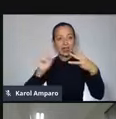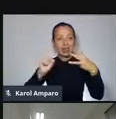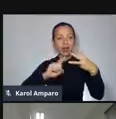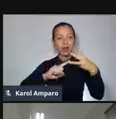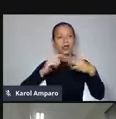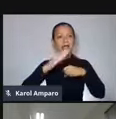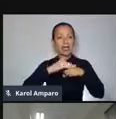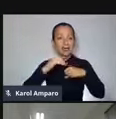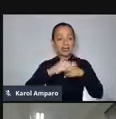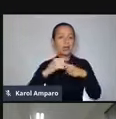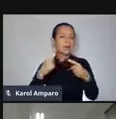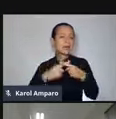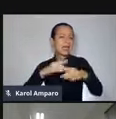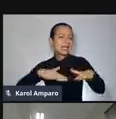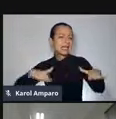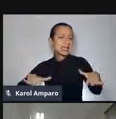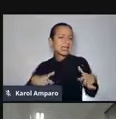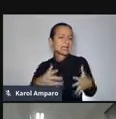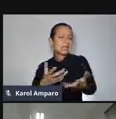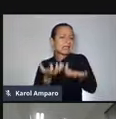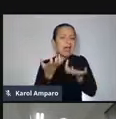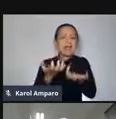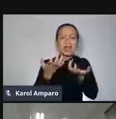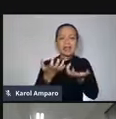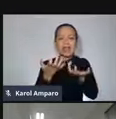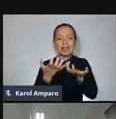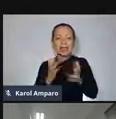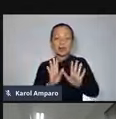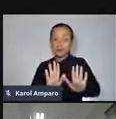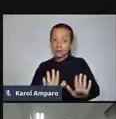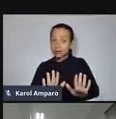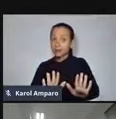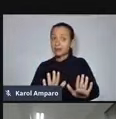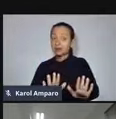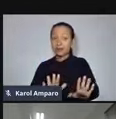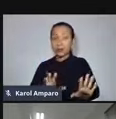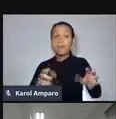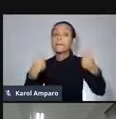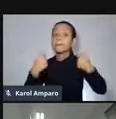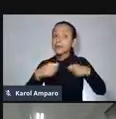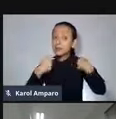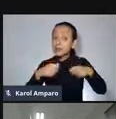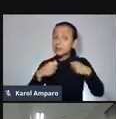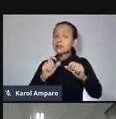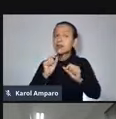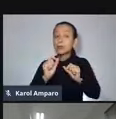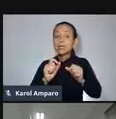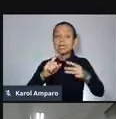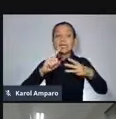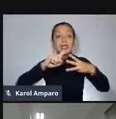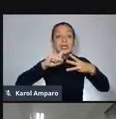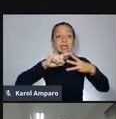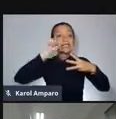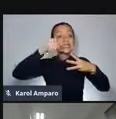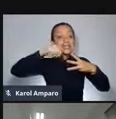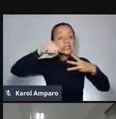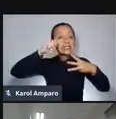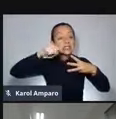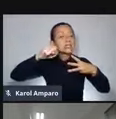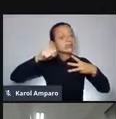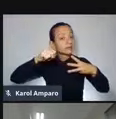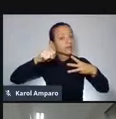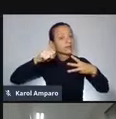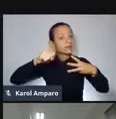dizendo, ah, não quero, eu quero isso, quero aquilo, coisa e tal. Não, então é assim que interessa. Sim, por quê? Hoje você